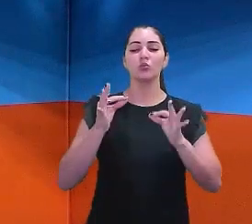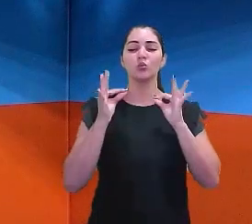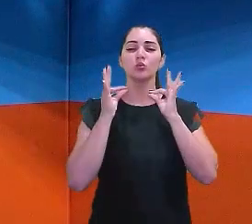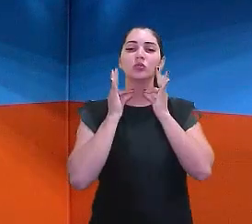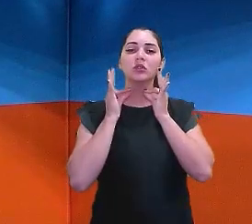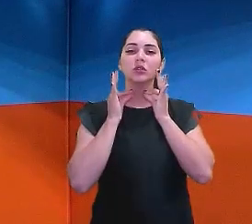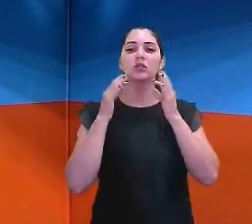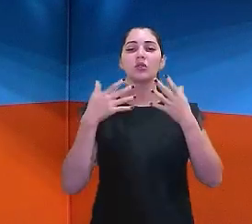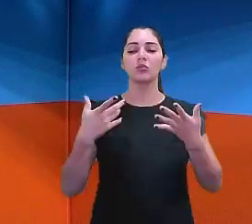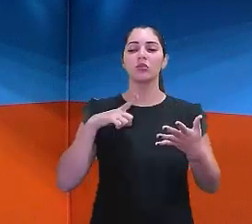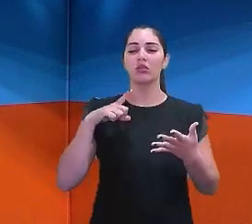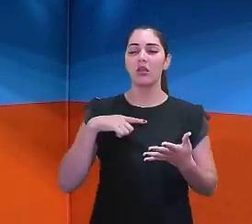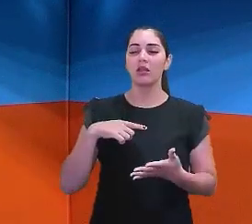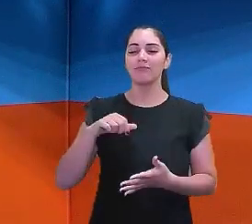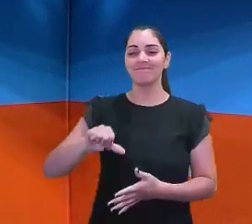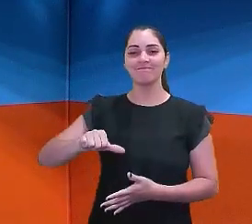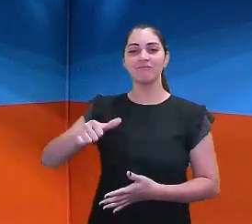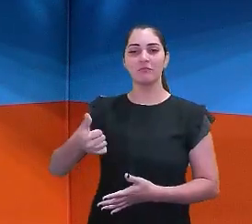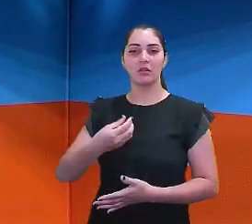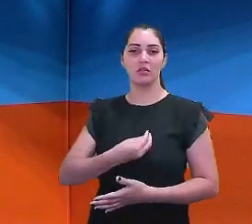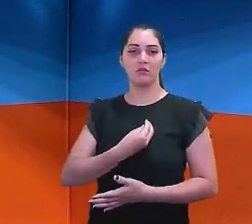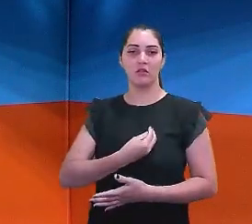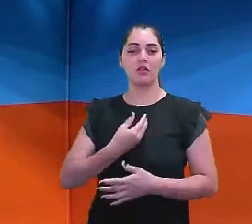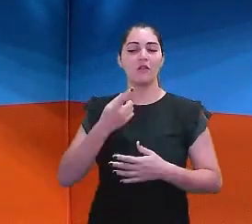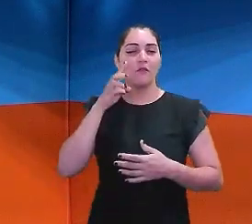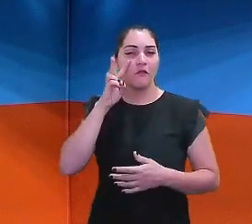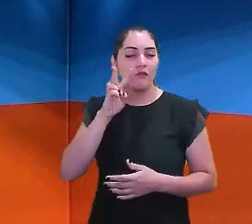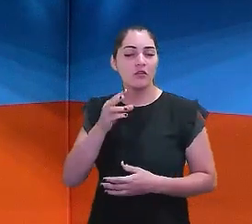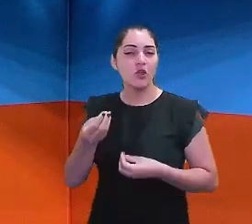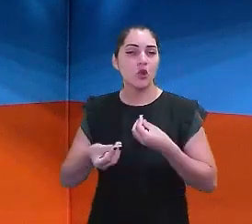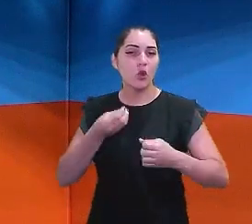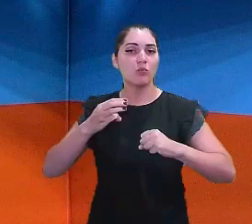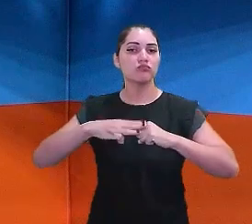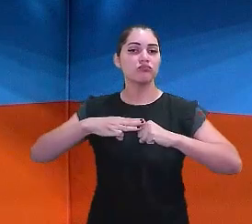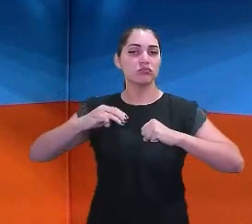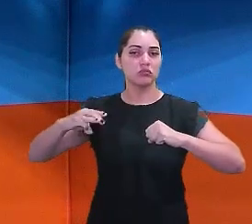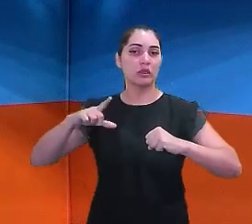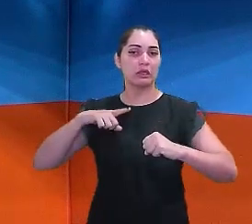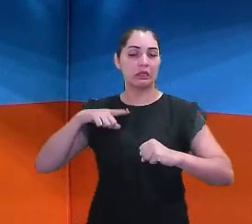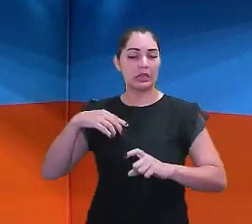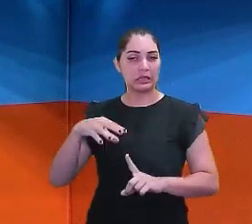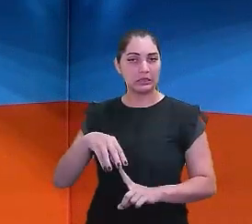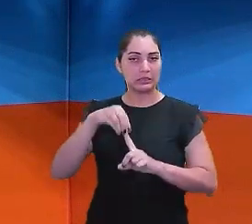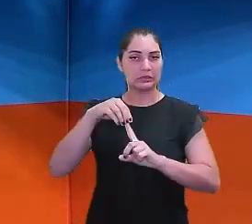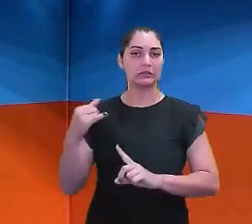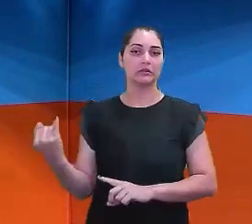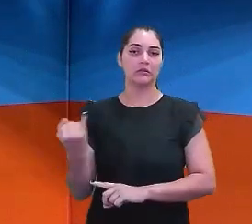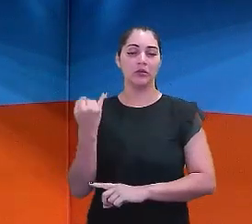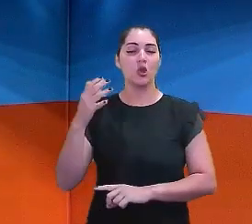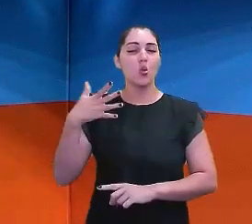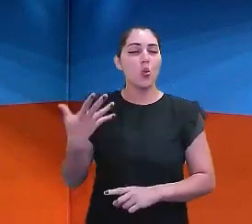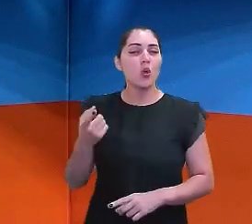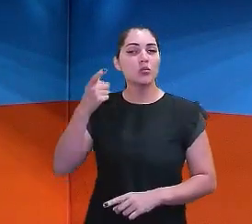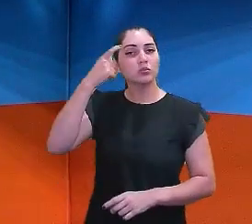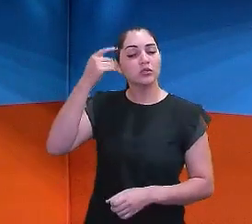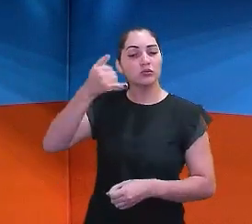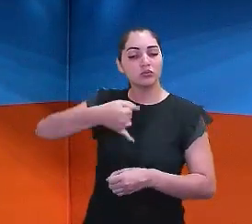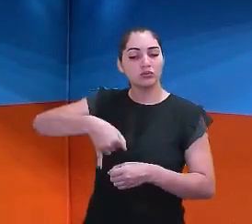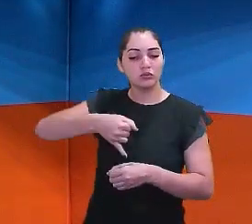impacta a tua qualidade de vida, veja como os sais minerais têm uma relevância gigantesca, principalmente quando eu penso no iodo.